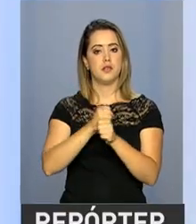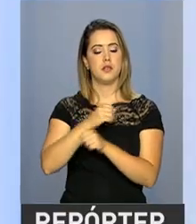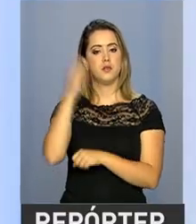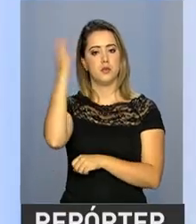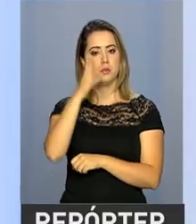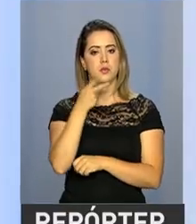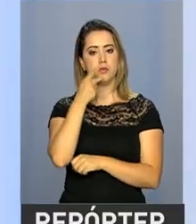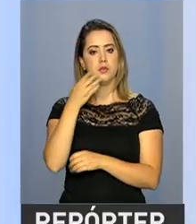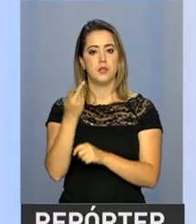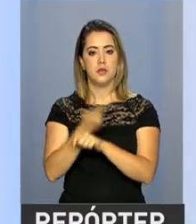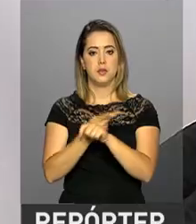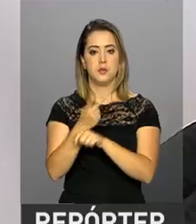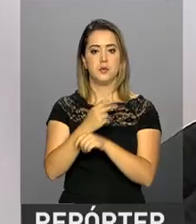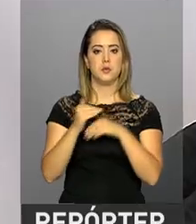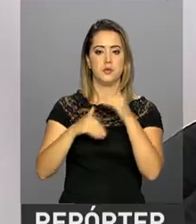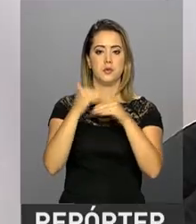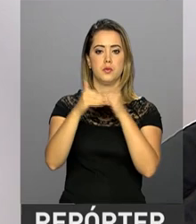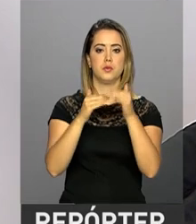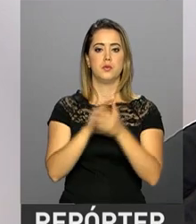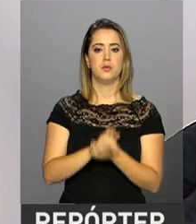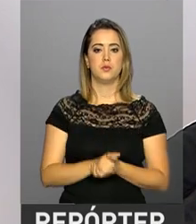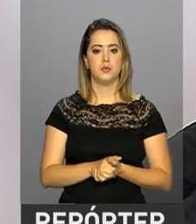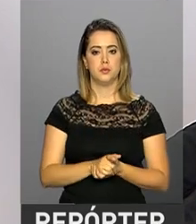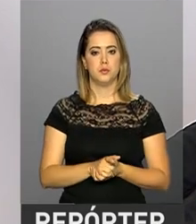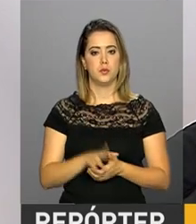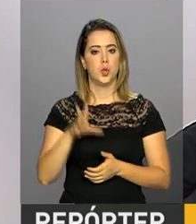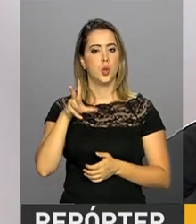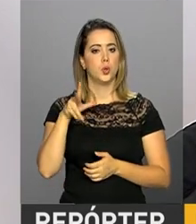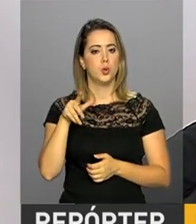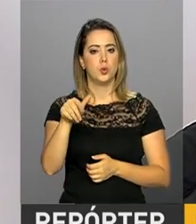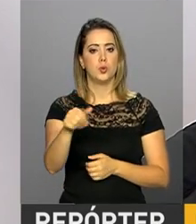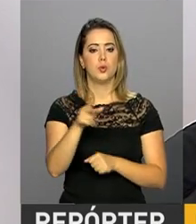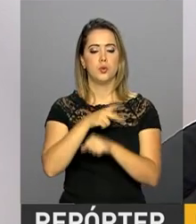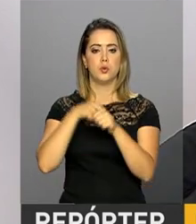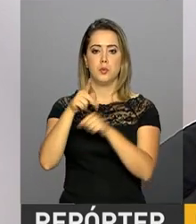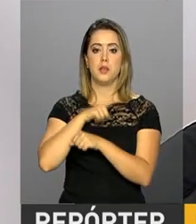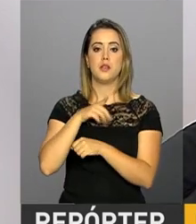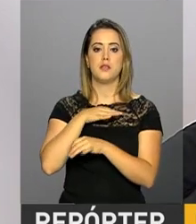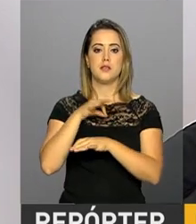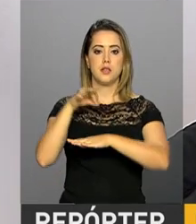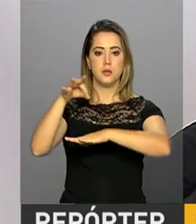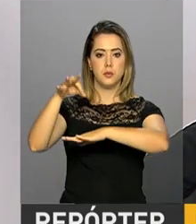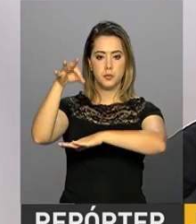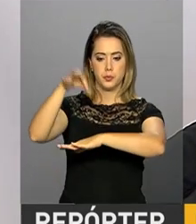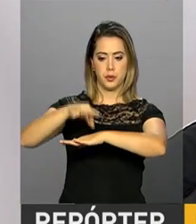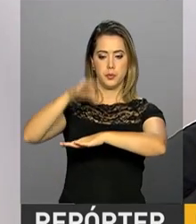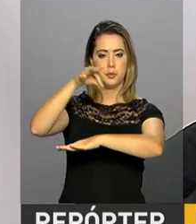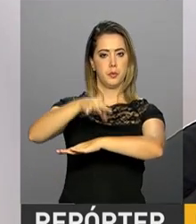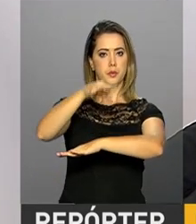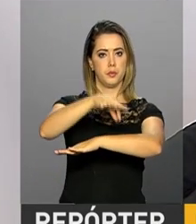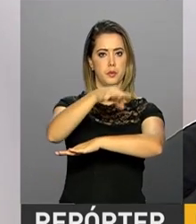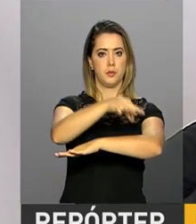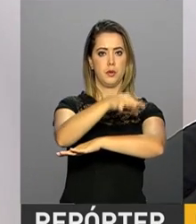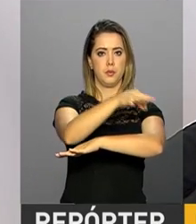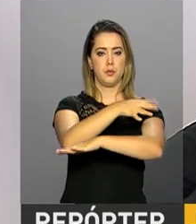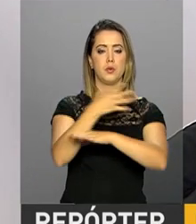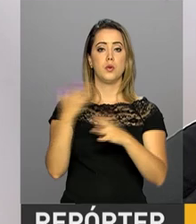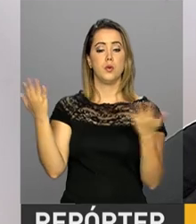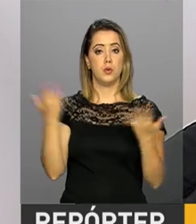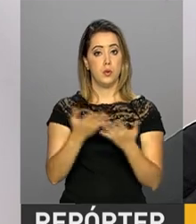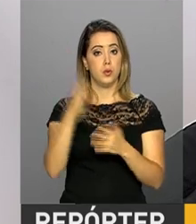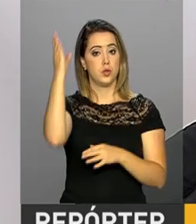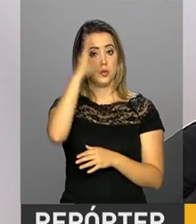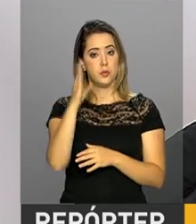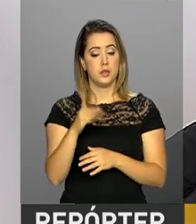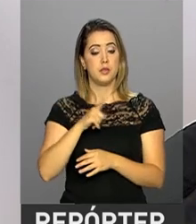procura tem aumentado. Todo país tem acupuntura hoje. É. Mas hoje, acho que